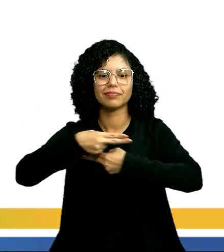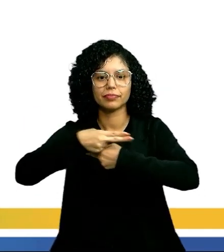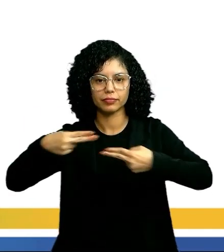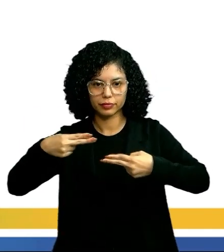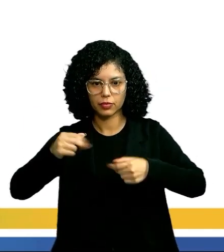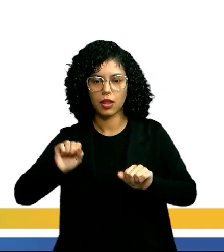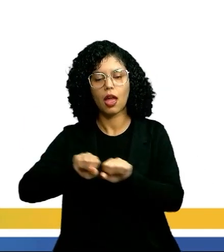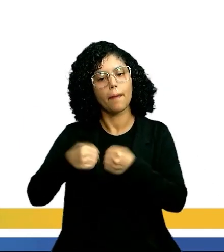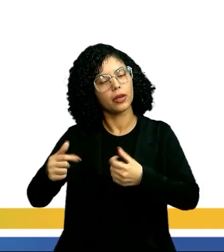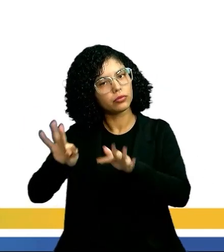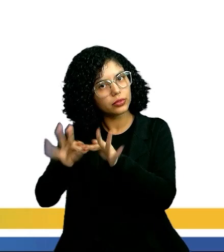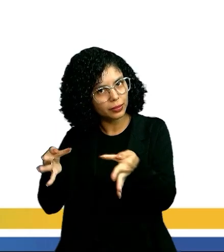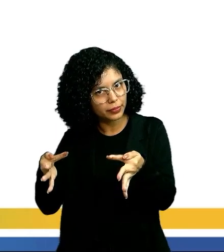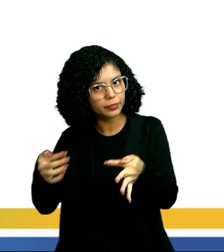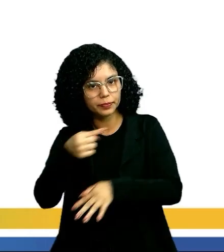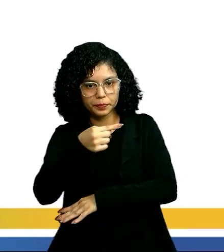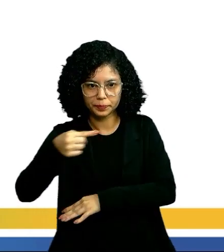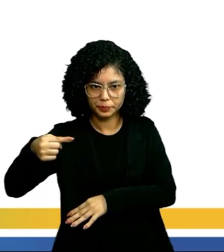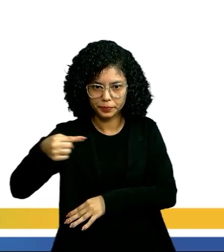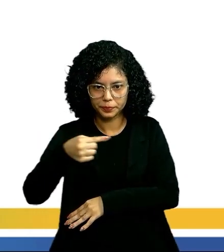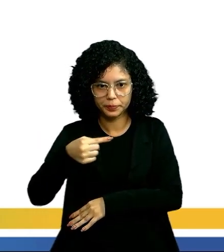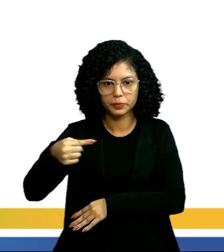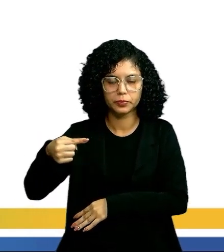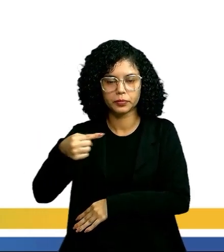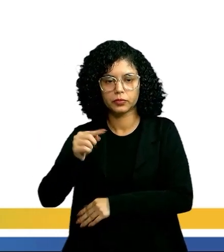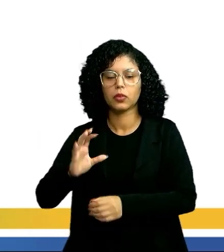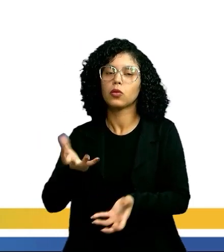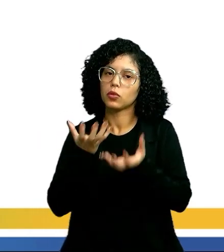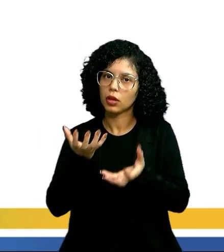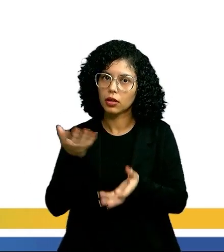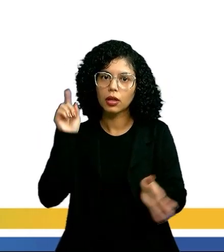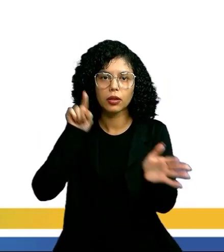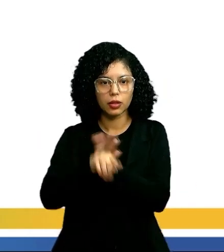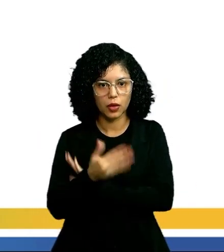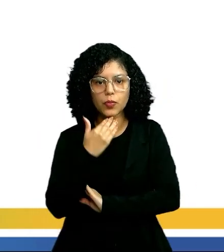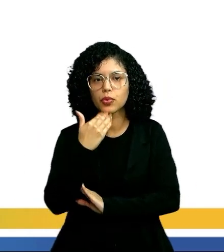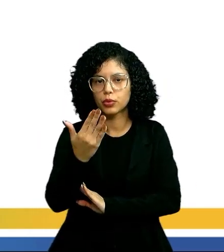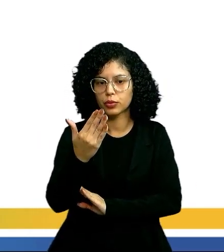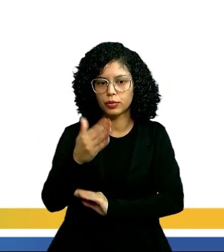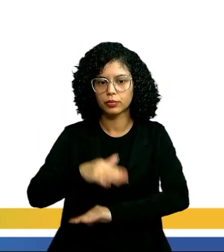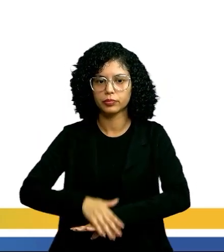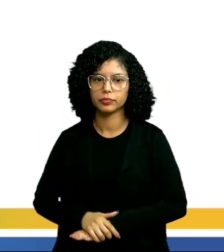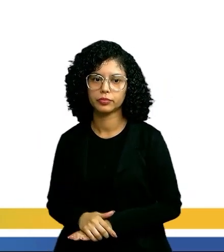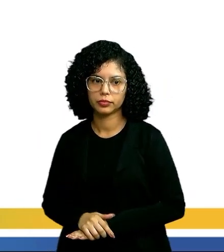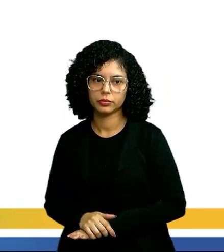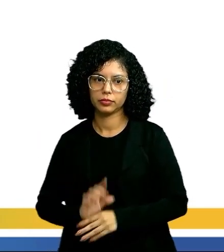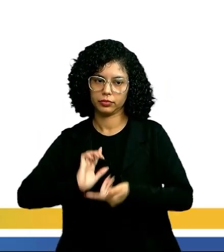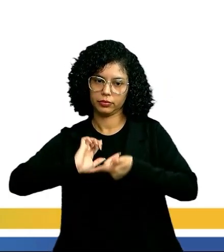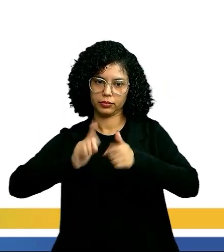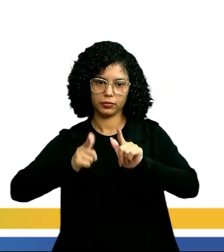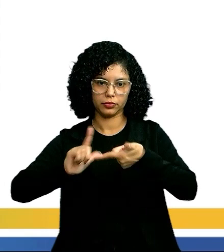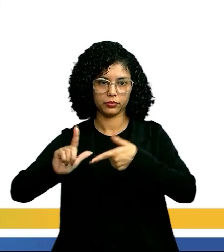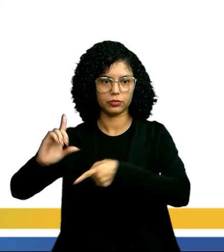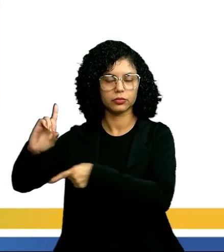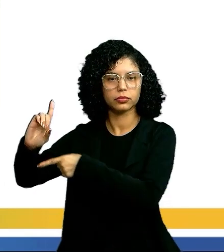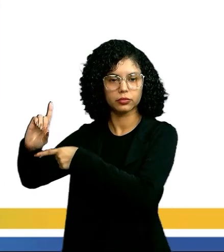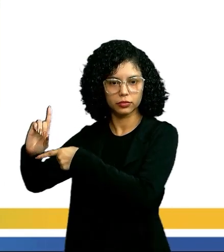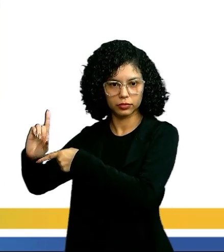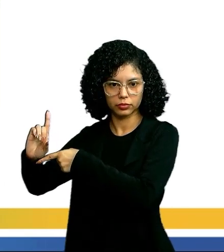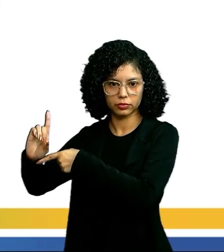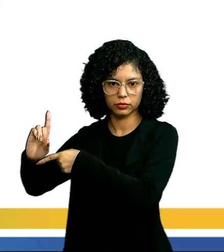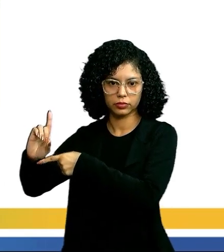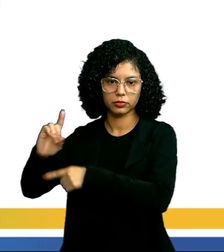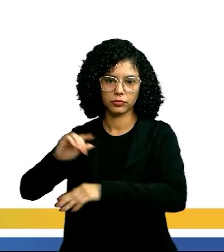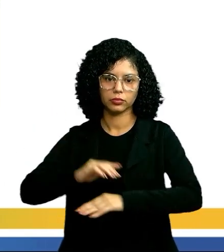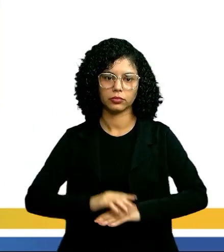e fica uma ligação simples, uma ligação saturada, que é exatamente o que a questão quer. Então, dessa forma, nós temos o